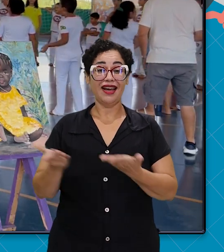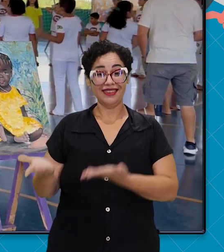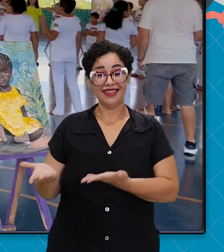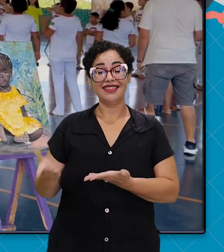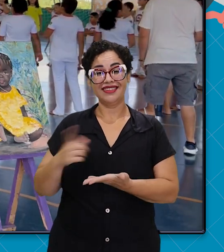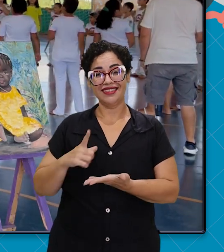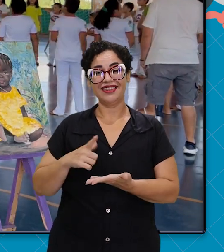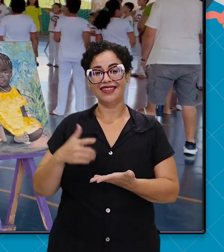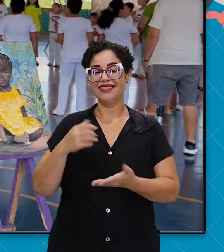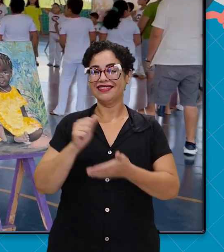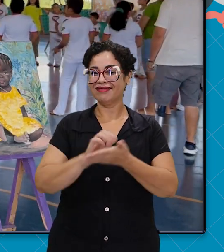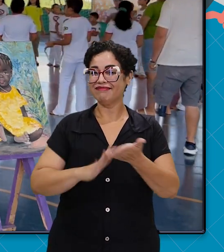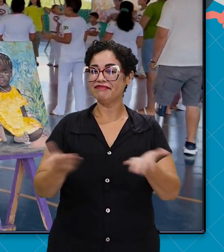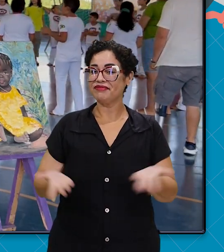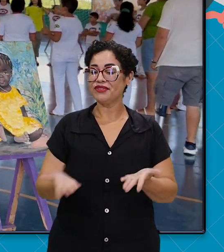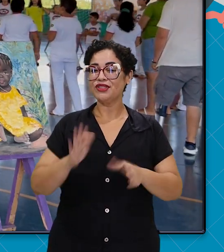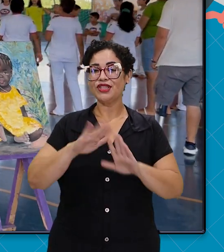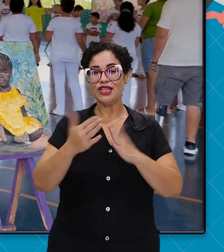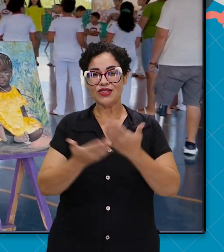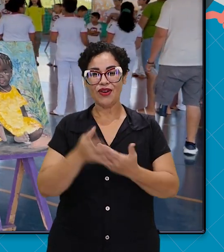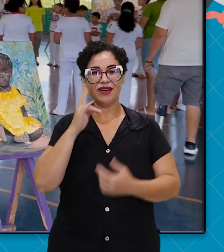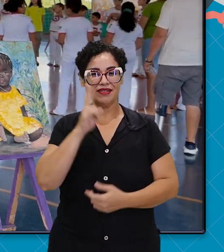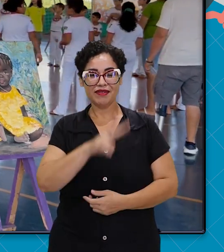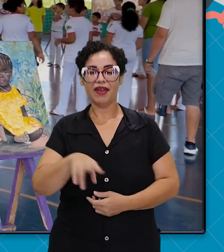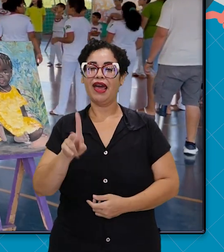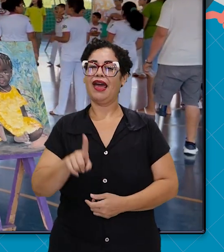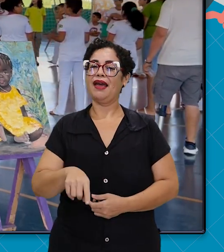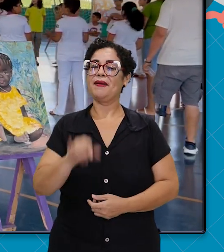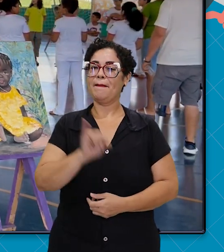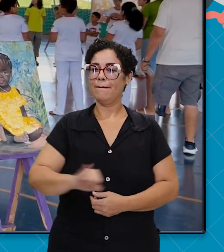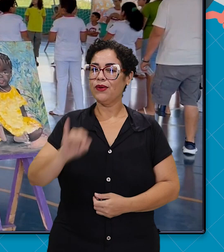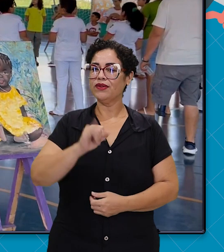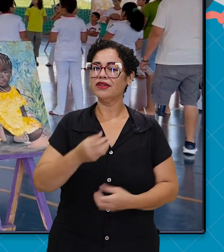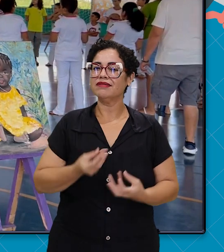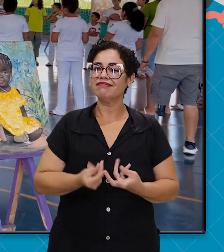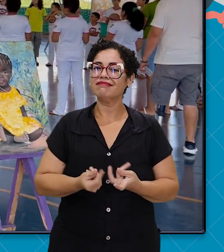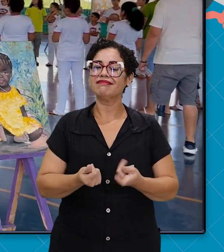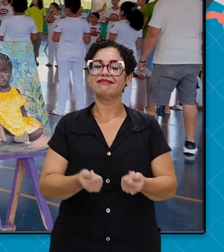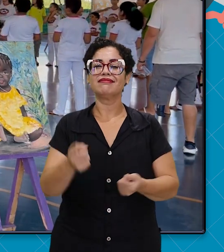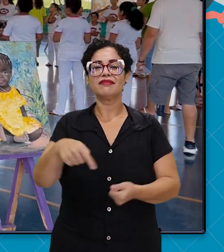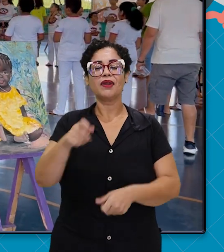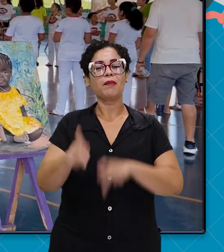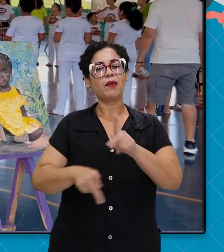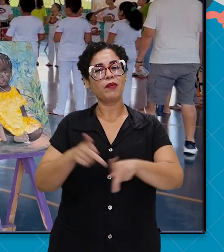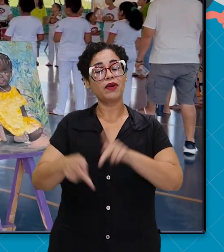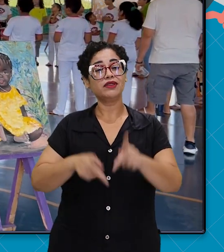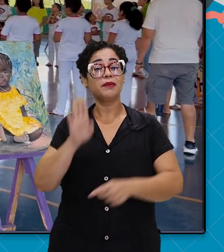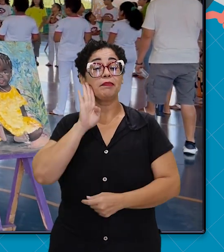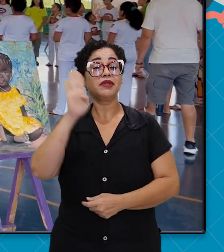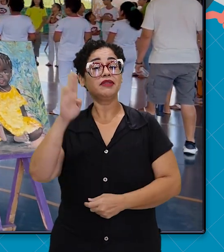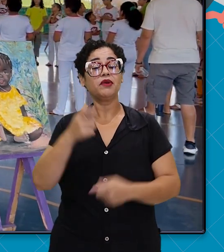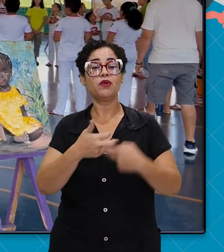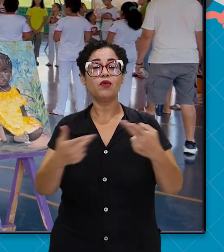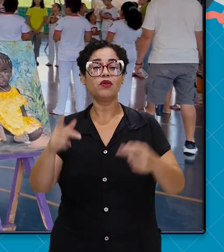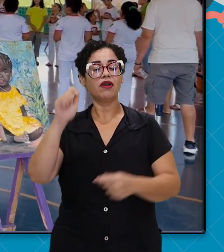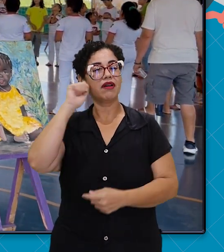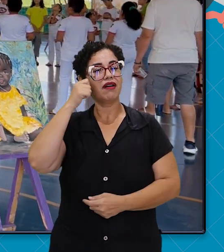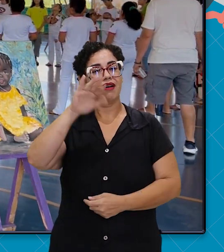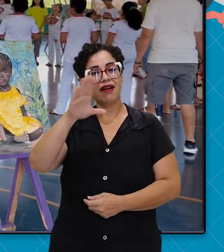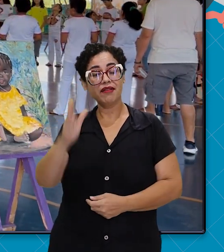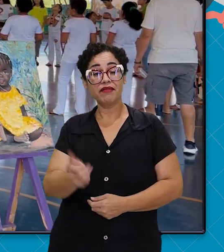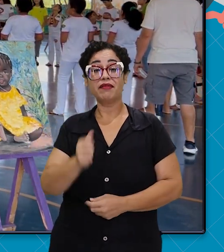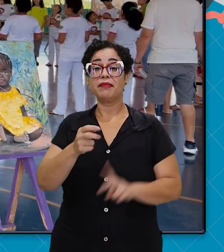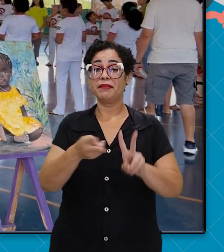tipo de atividade que está acontecendo aqui hoje na Escola Mônica de Castro é muito importante para sensibilizar a população, principalmente para as questões